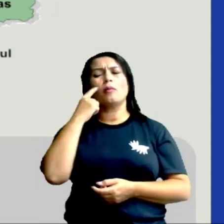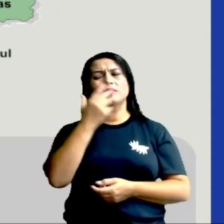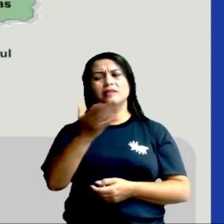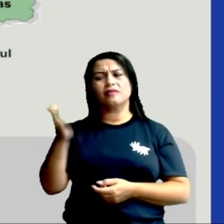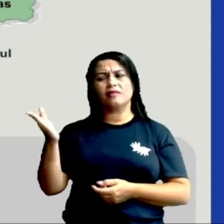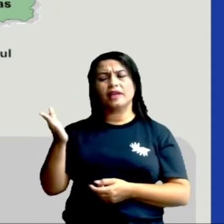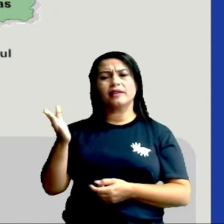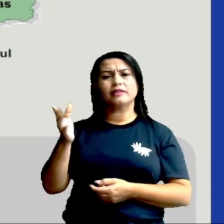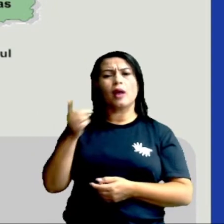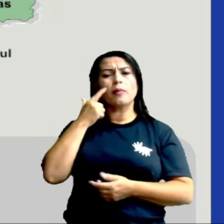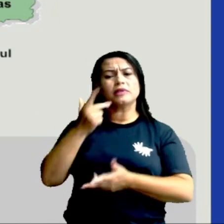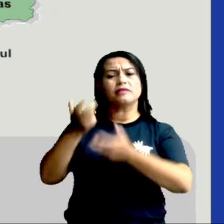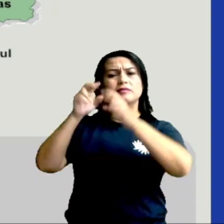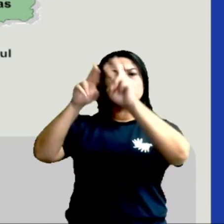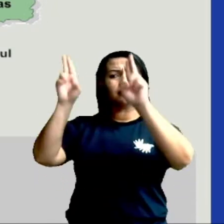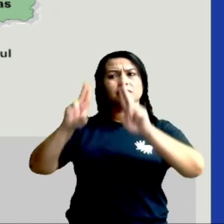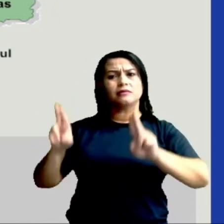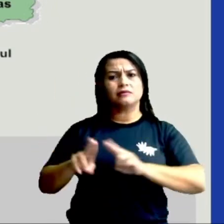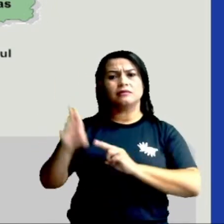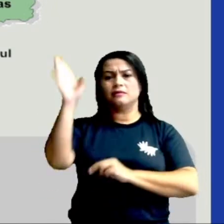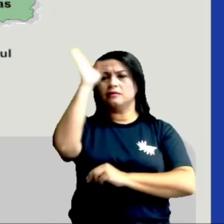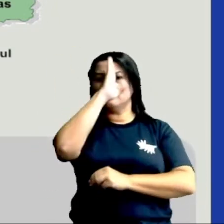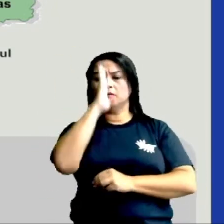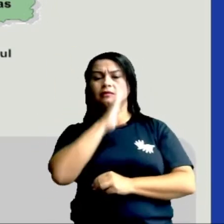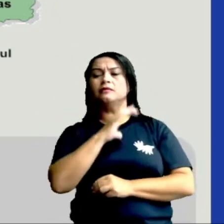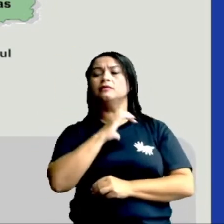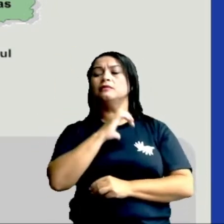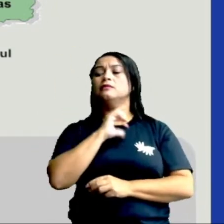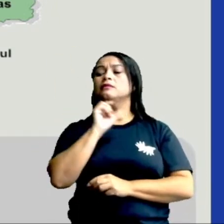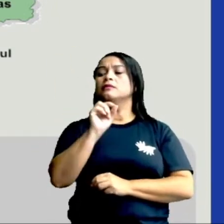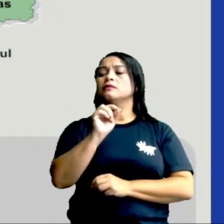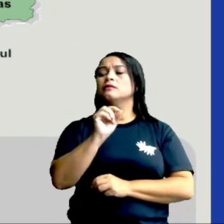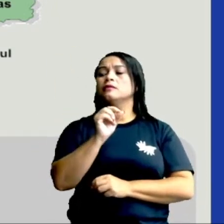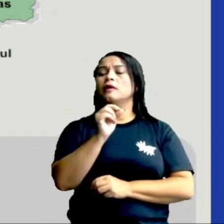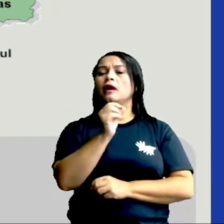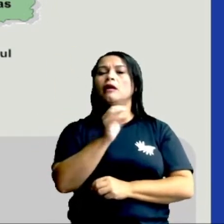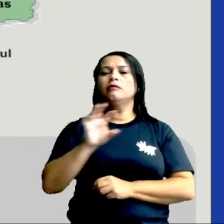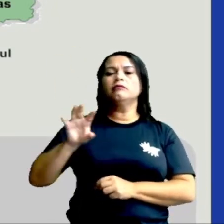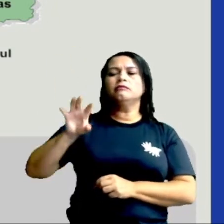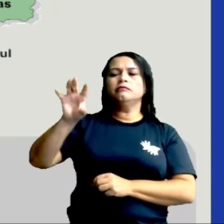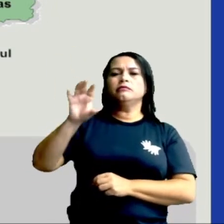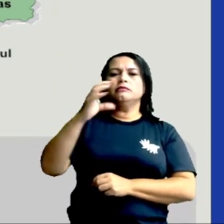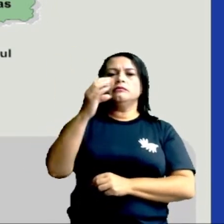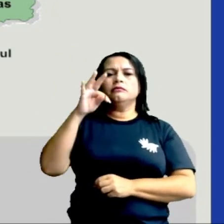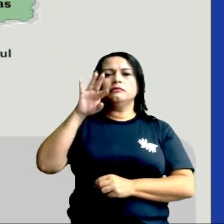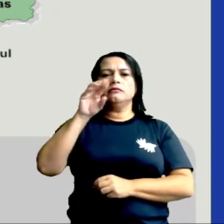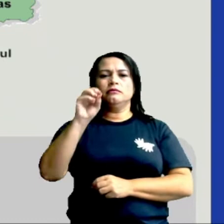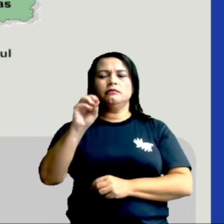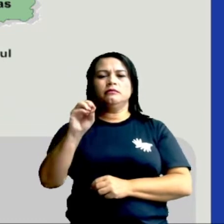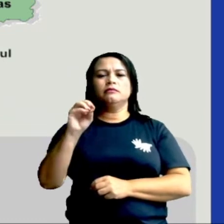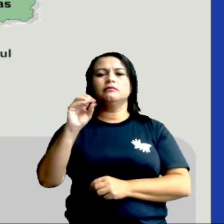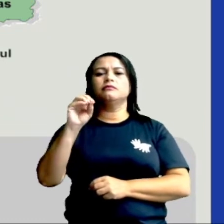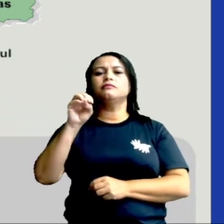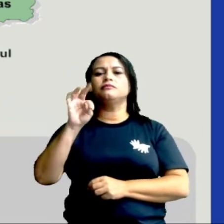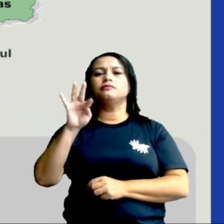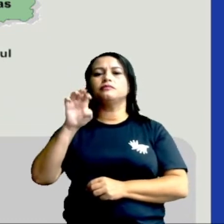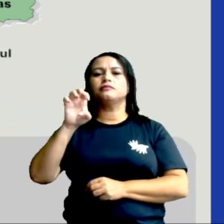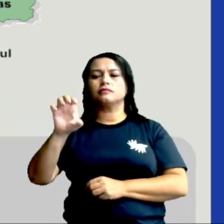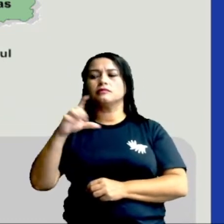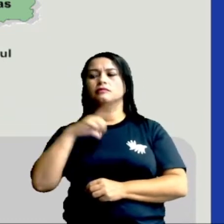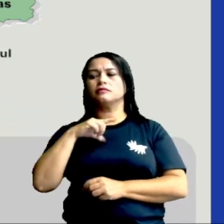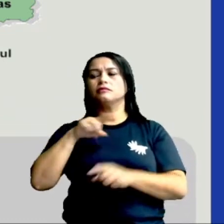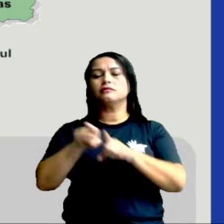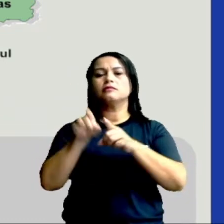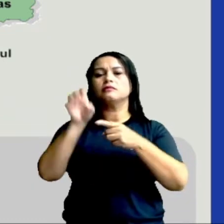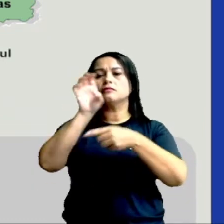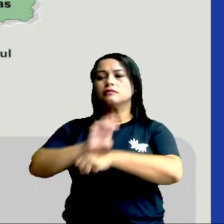vocês podem perceber o mapa do Brasil, temos aí o destaque da região Centro-Oeste, não é? E ao lado tem os estados